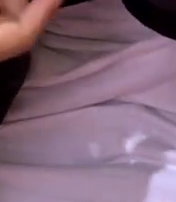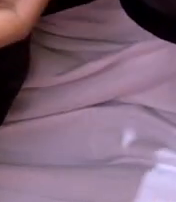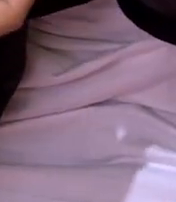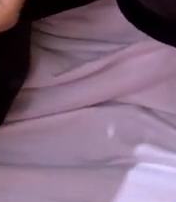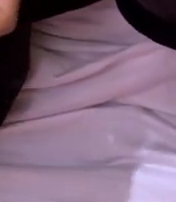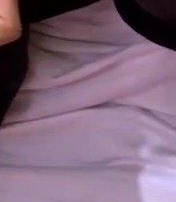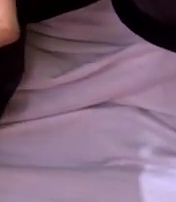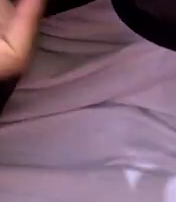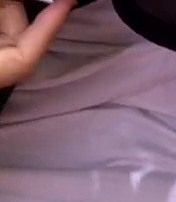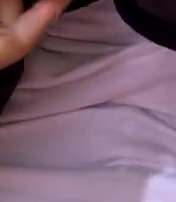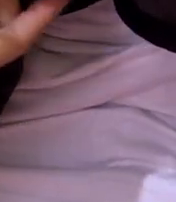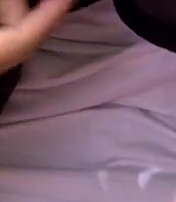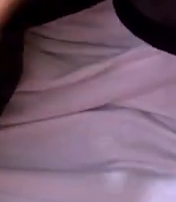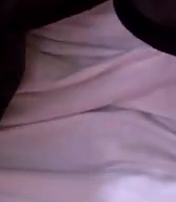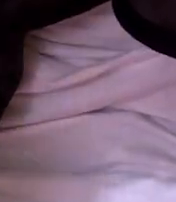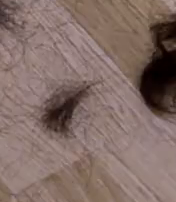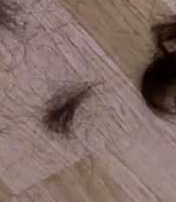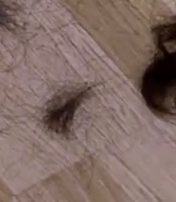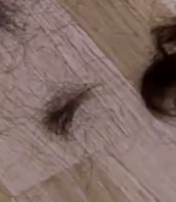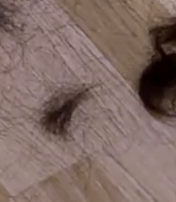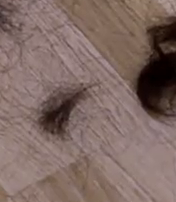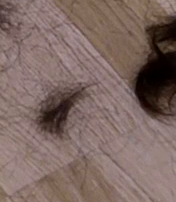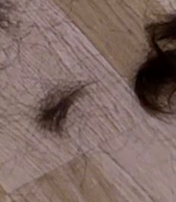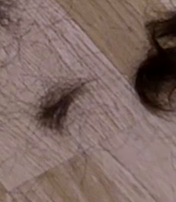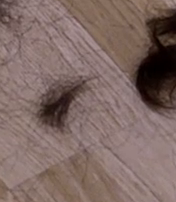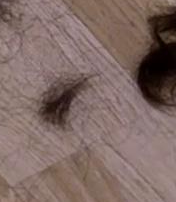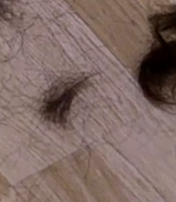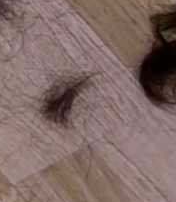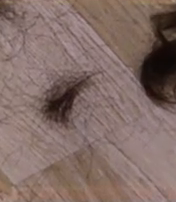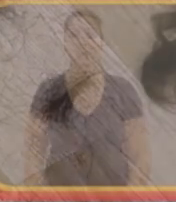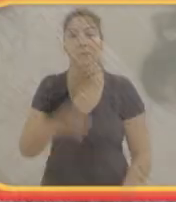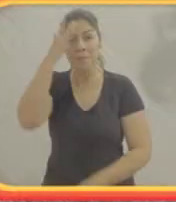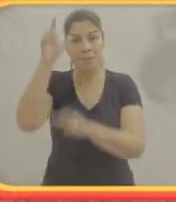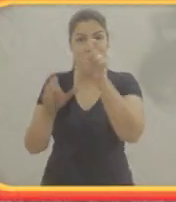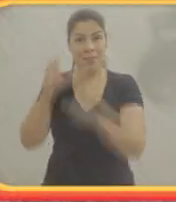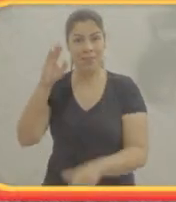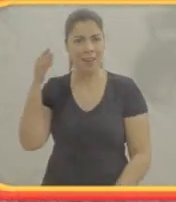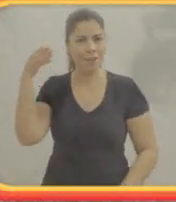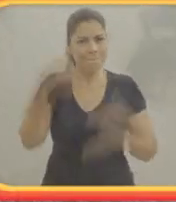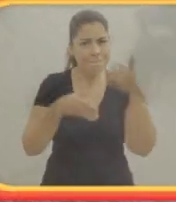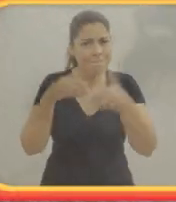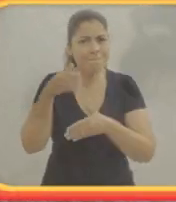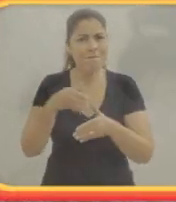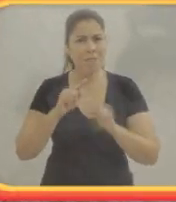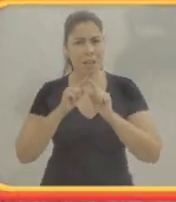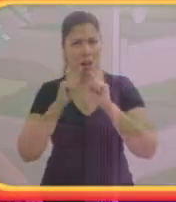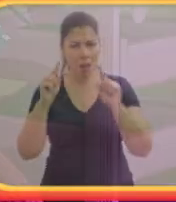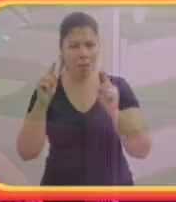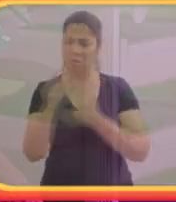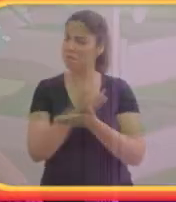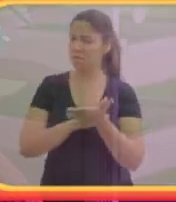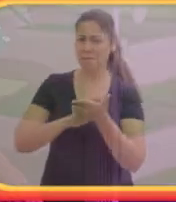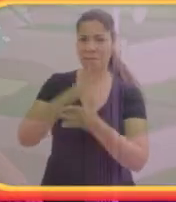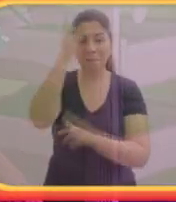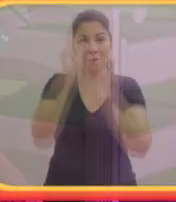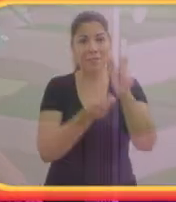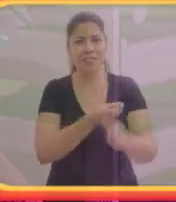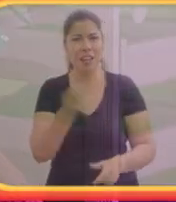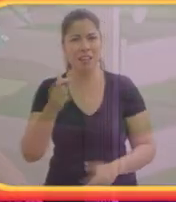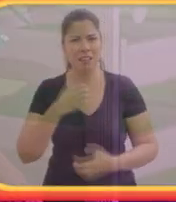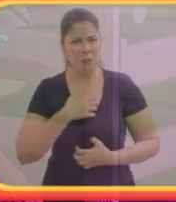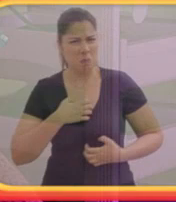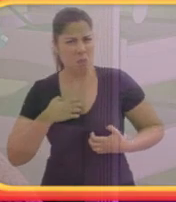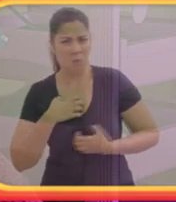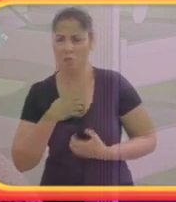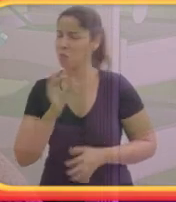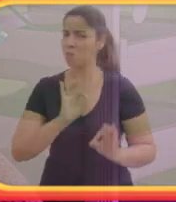por baixo do cabelo solto, corta as pontas. Mechas espalhadas no chão. Nunca nenhuma cliente reclamou, ninguém saiu daqui